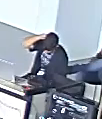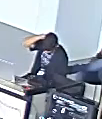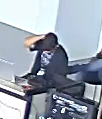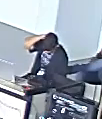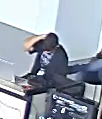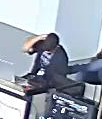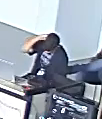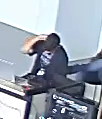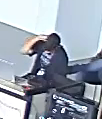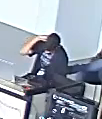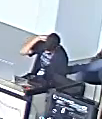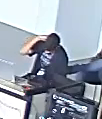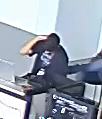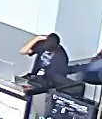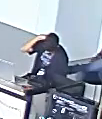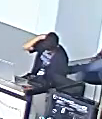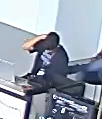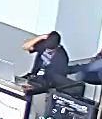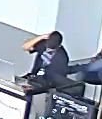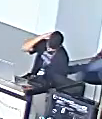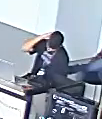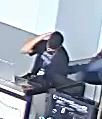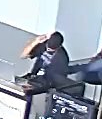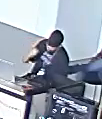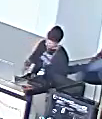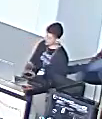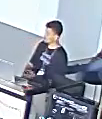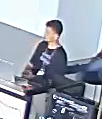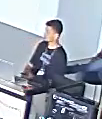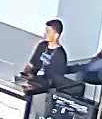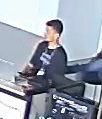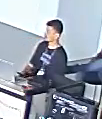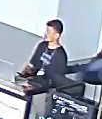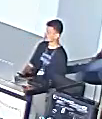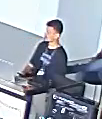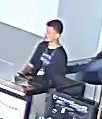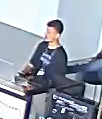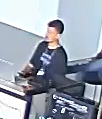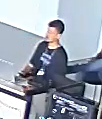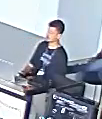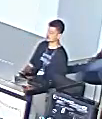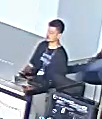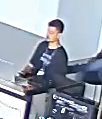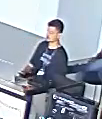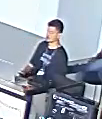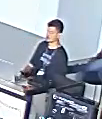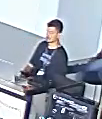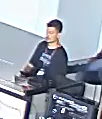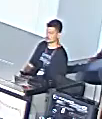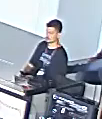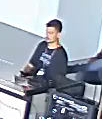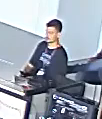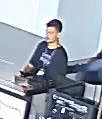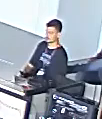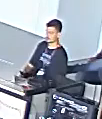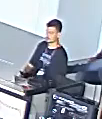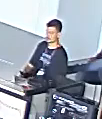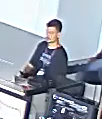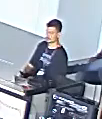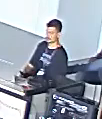Denise Martins Ferreira, membro consultor da Comissão de Defesa dos Direitos da Pessoa